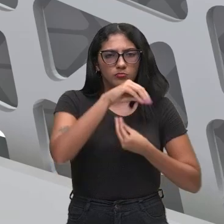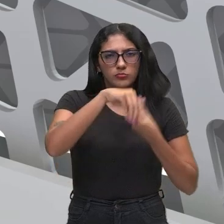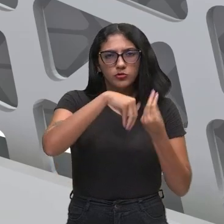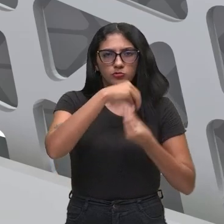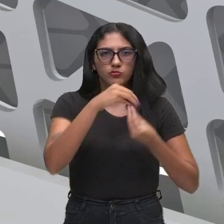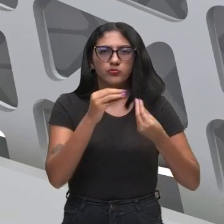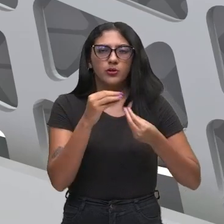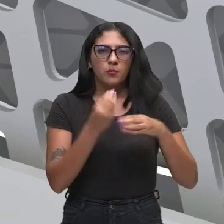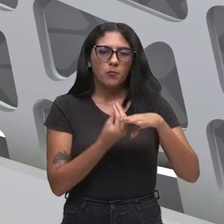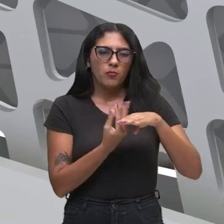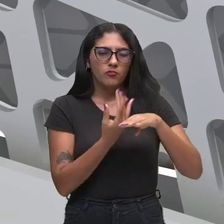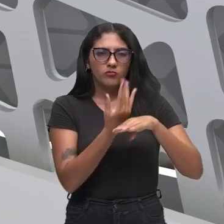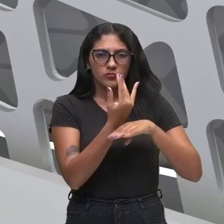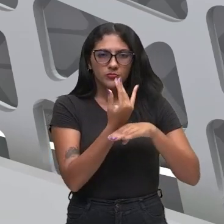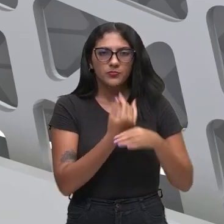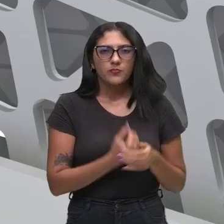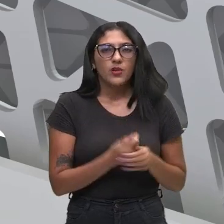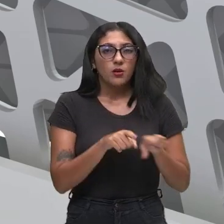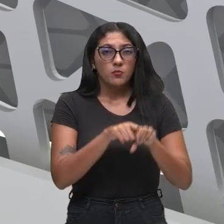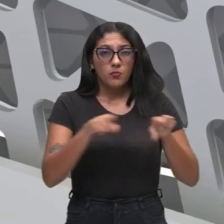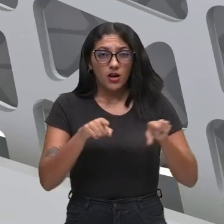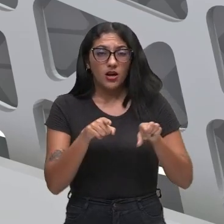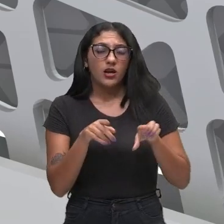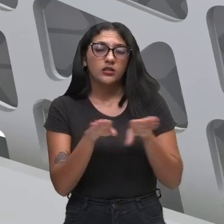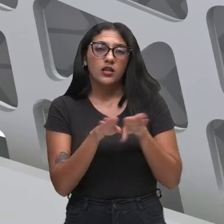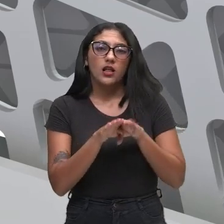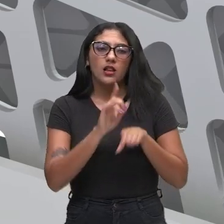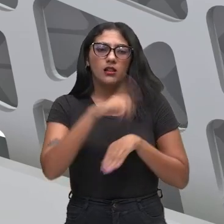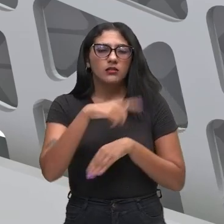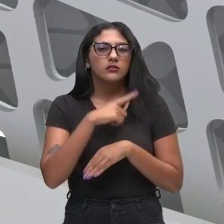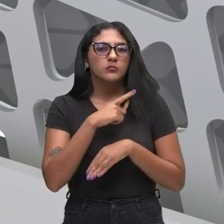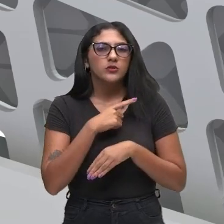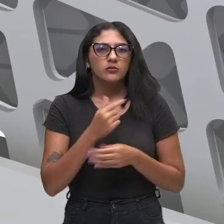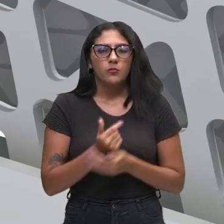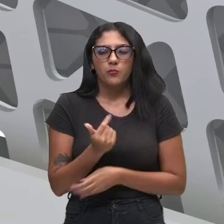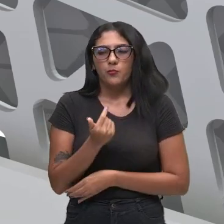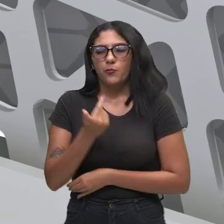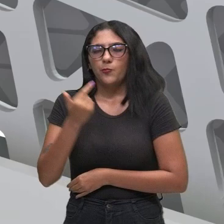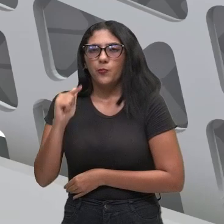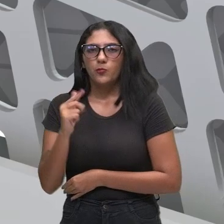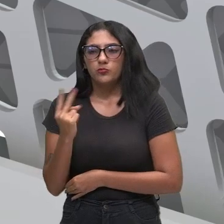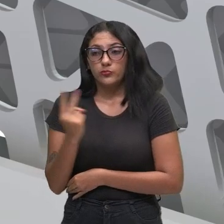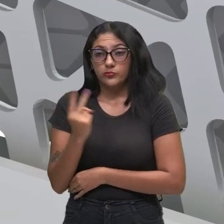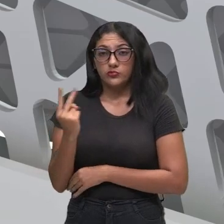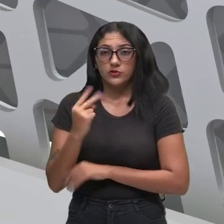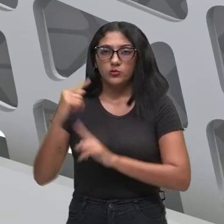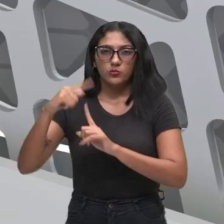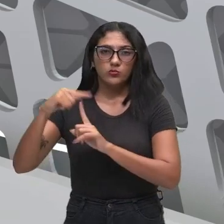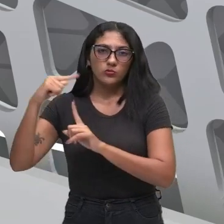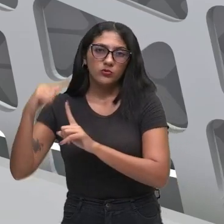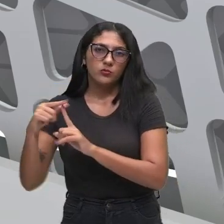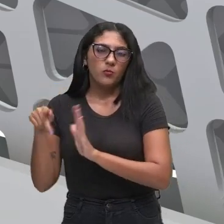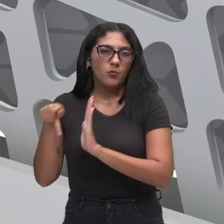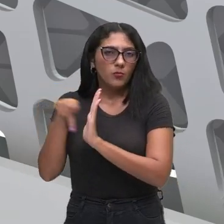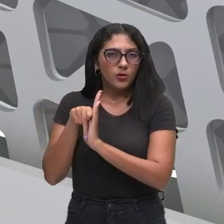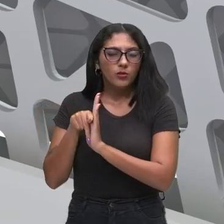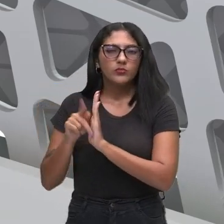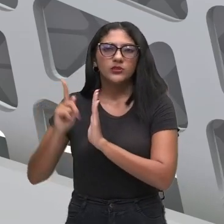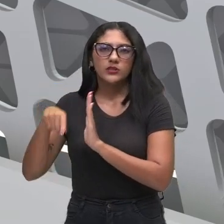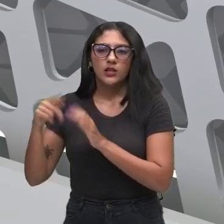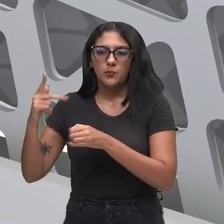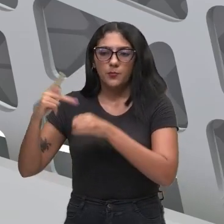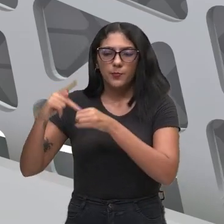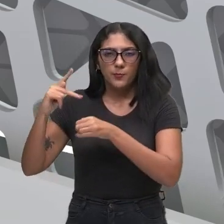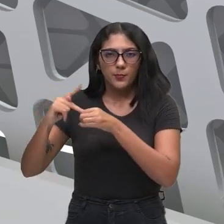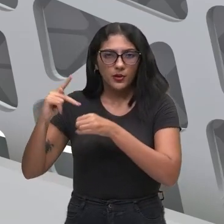externa, tá bom? Mas também tem um segundo tipo, uma segunda classificação quanto ao tipo de